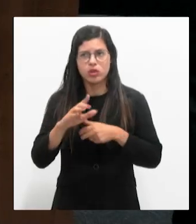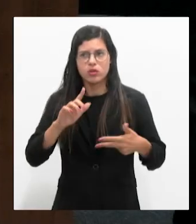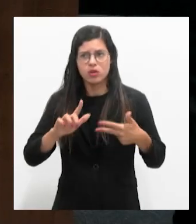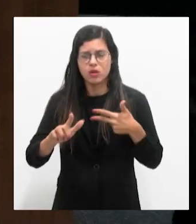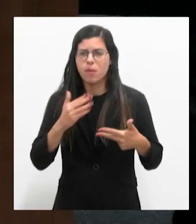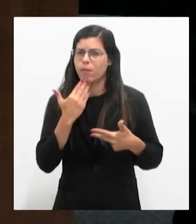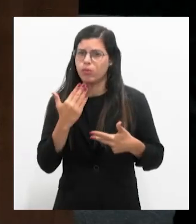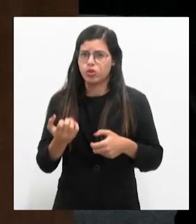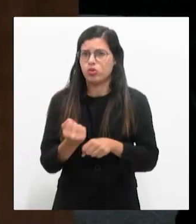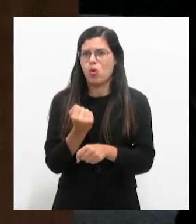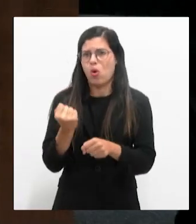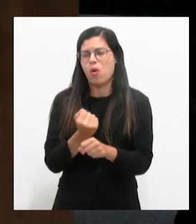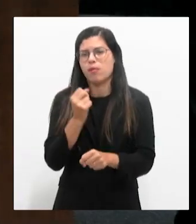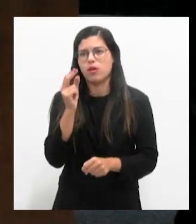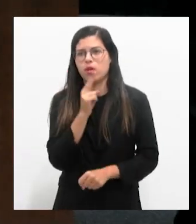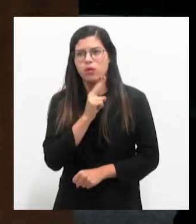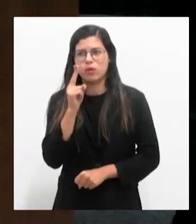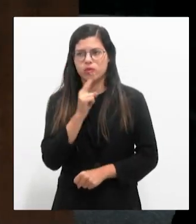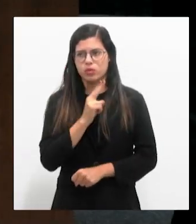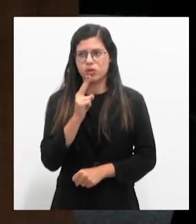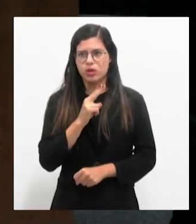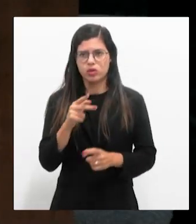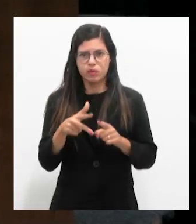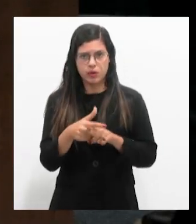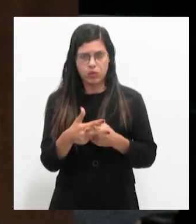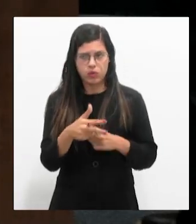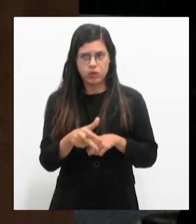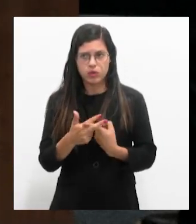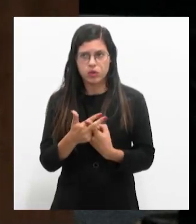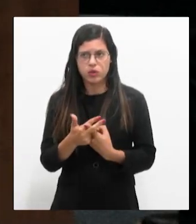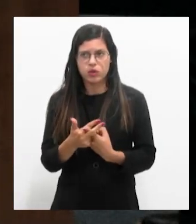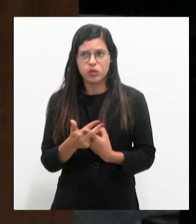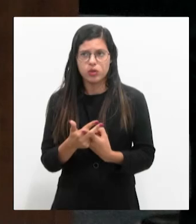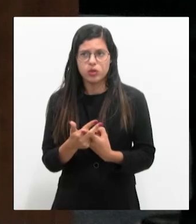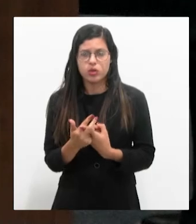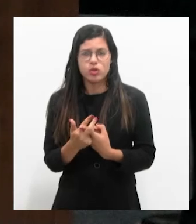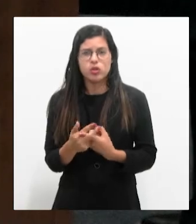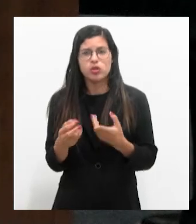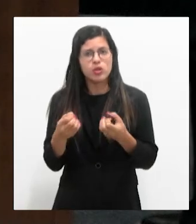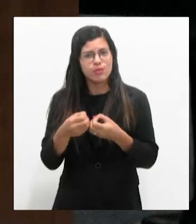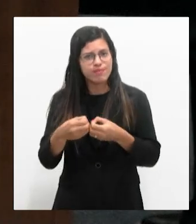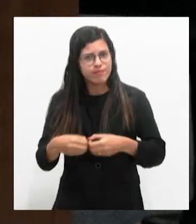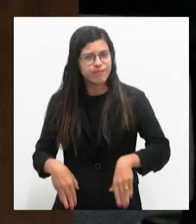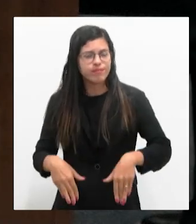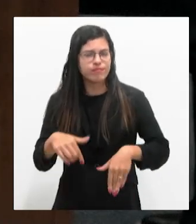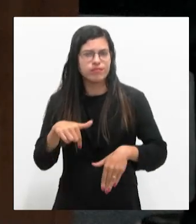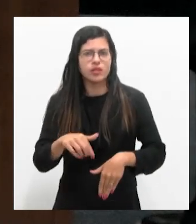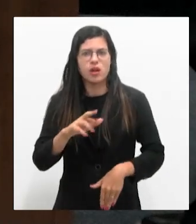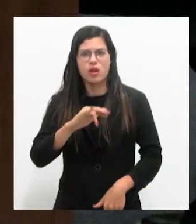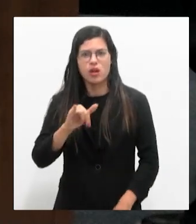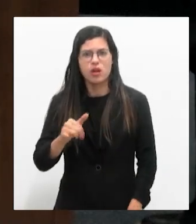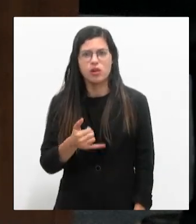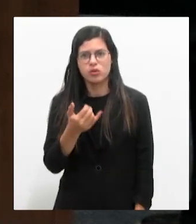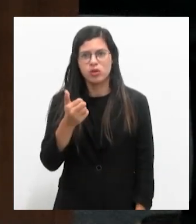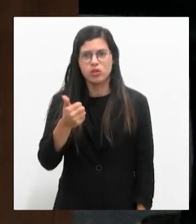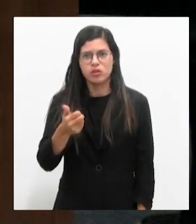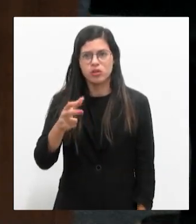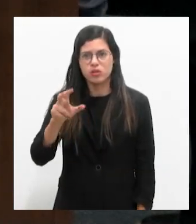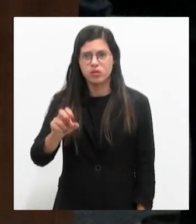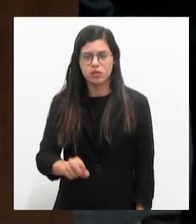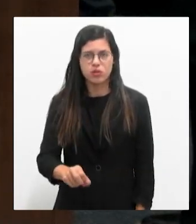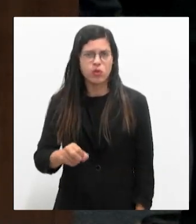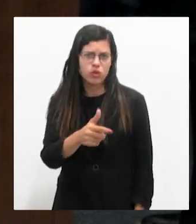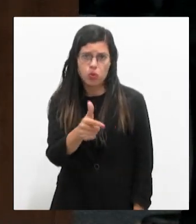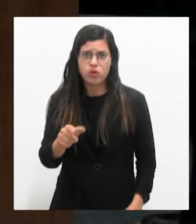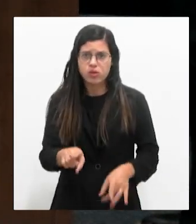obras urgentes na recuperação e manutenção. Então, o descaso da RJ 150, como outras rodovias, mata. E